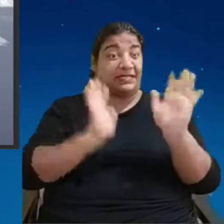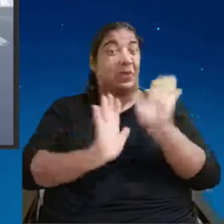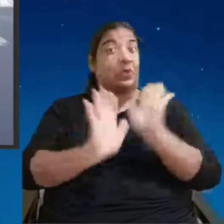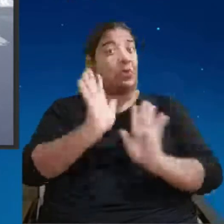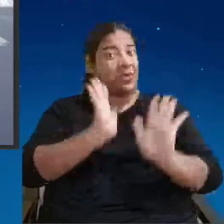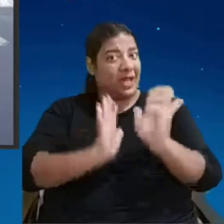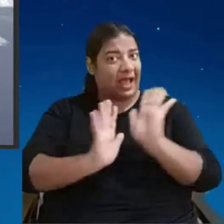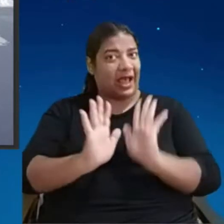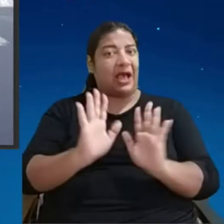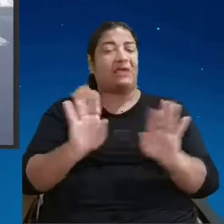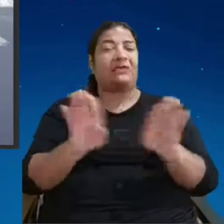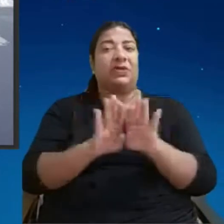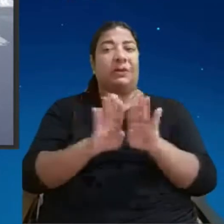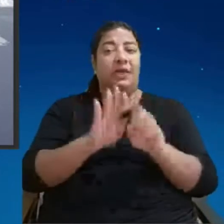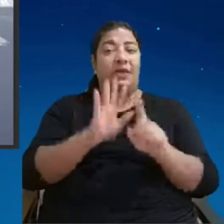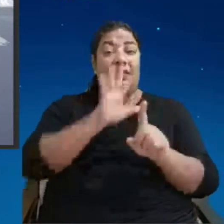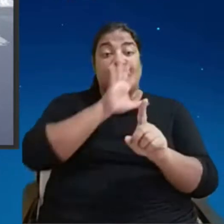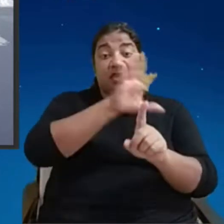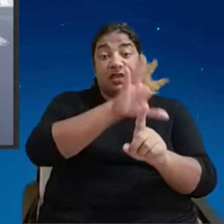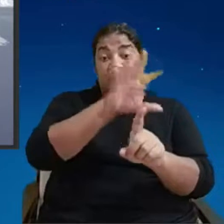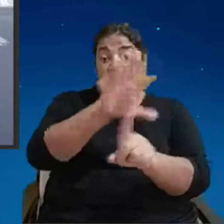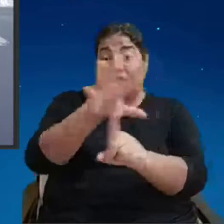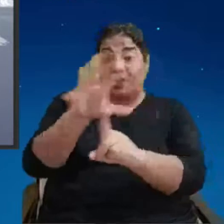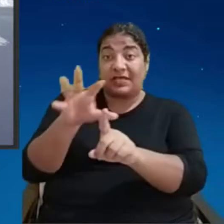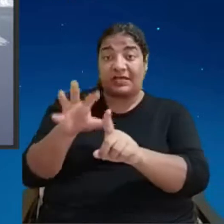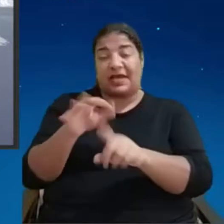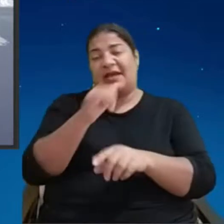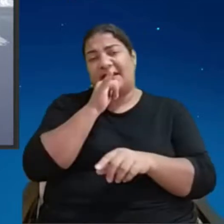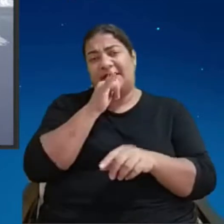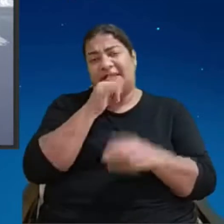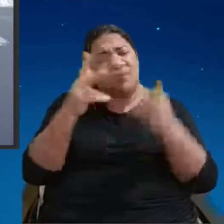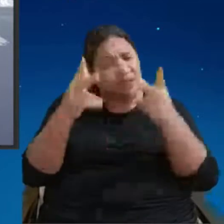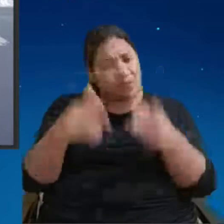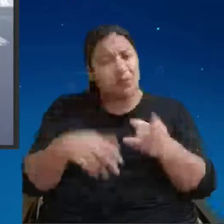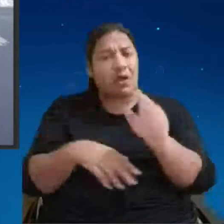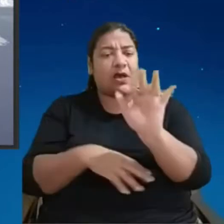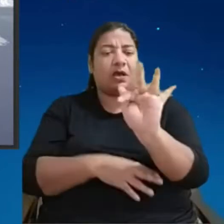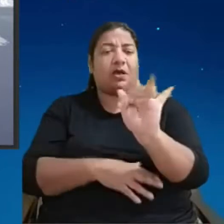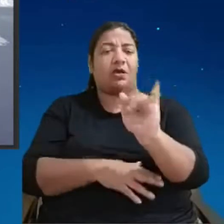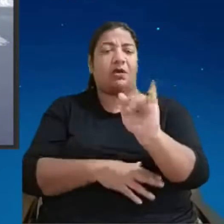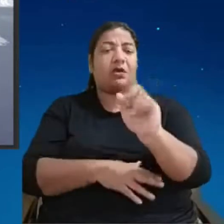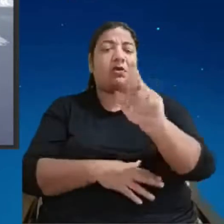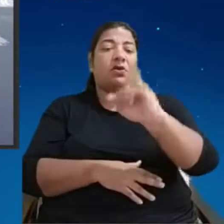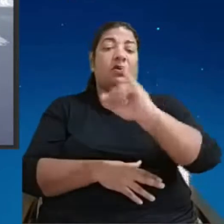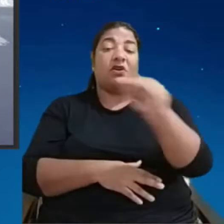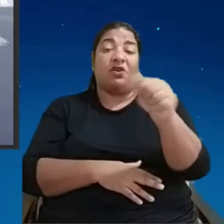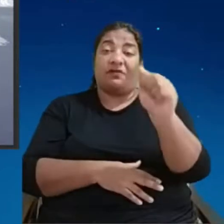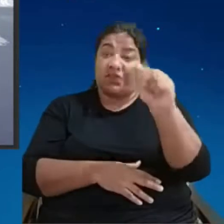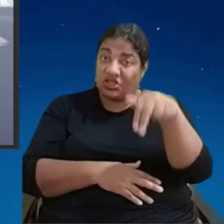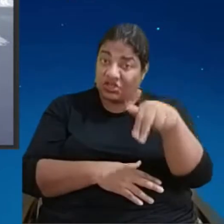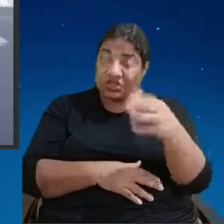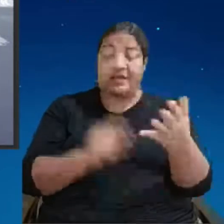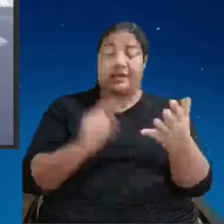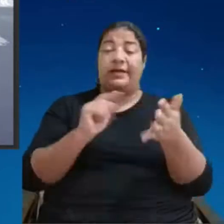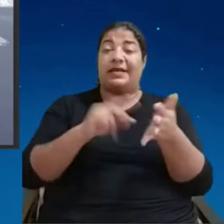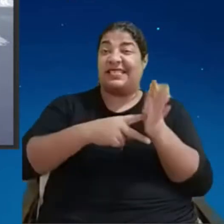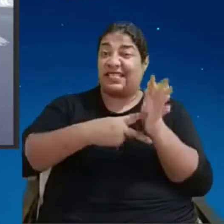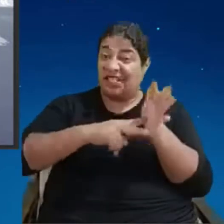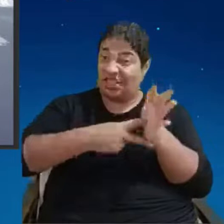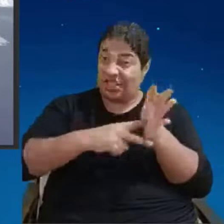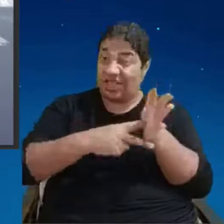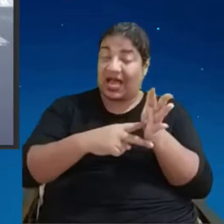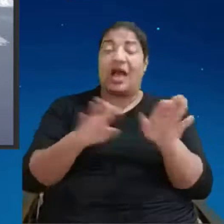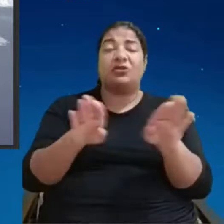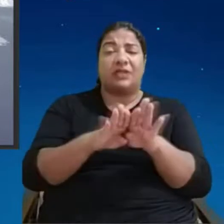o segmento, como a Firjan está fazendo, como os sindicatos estão oferecendo essa